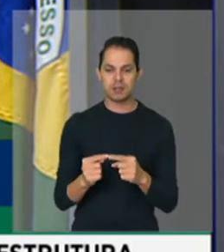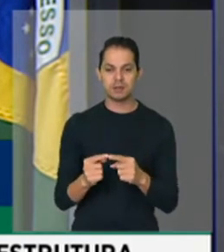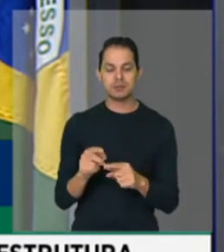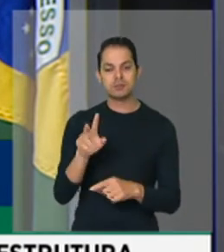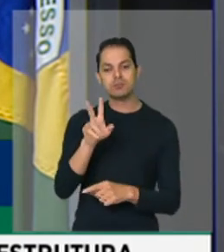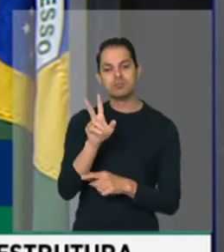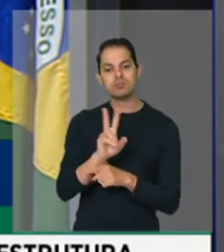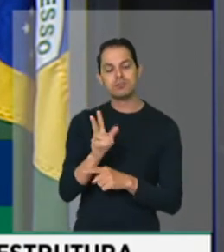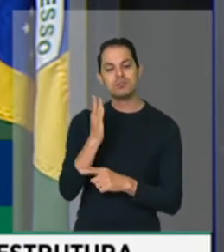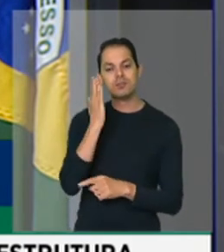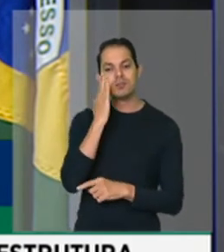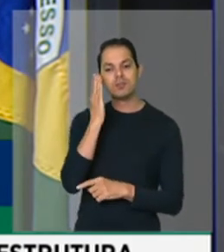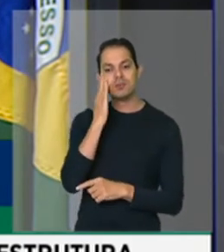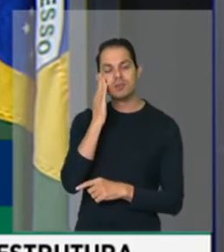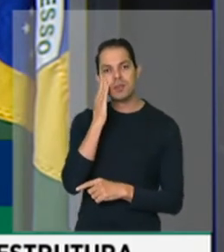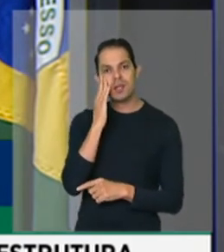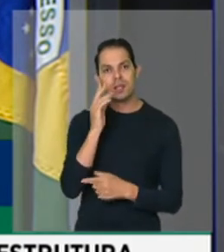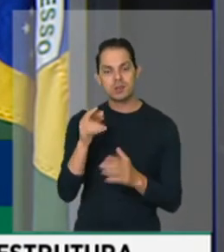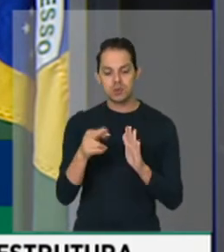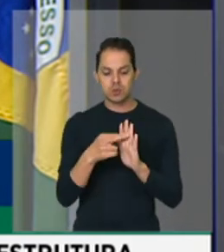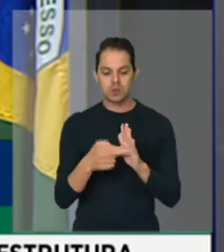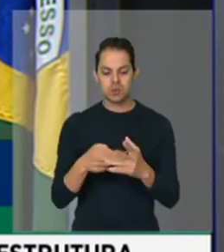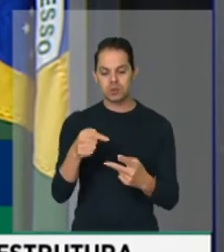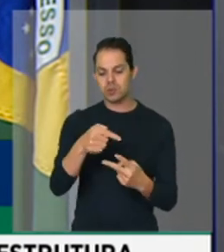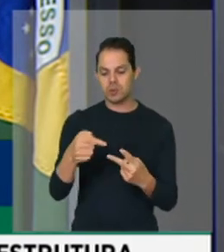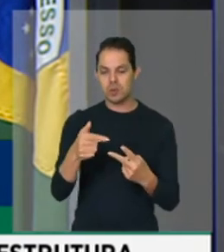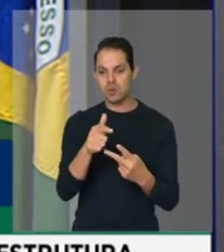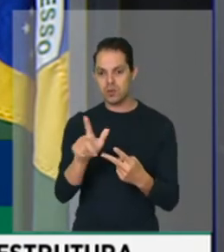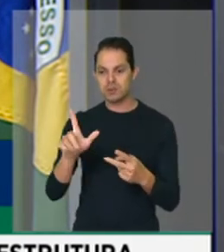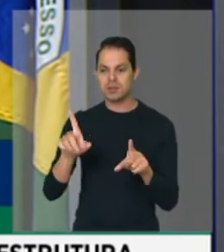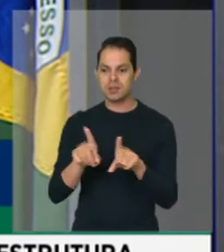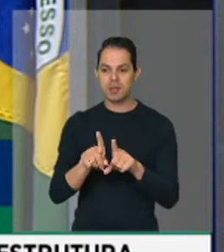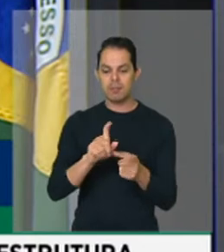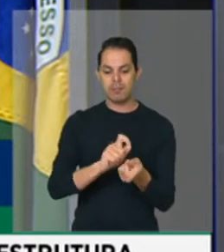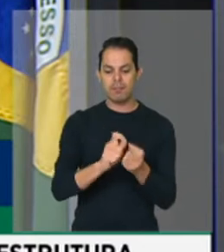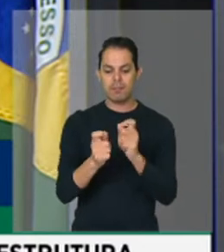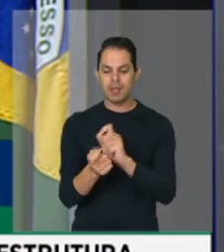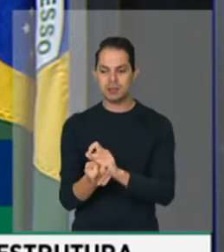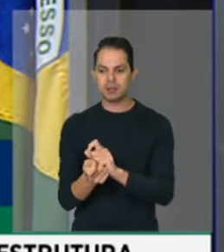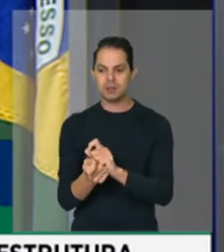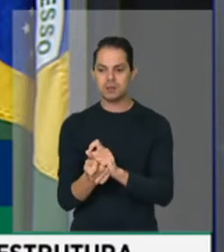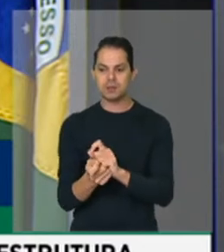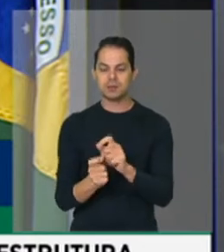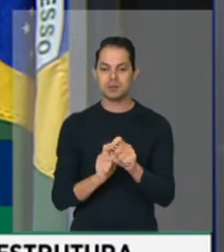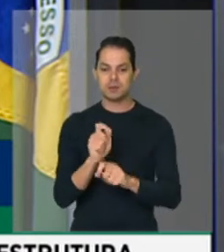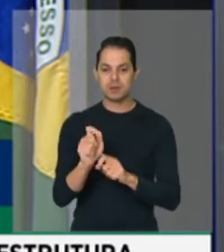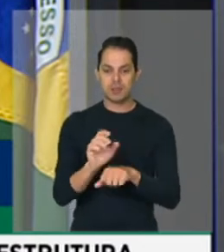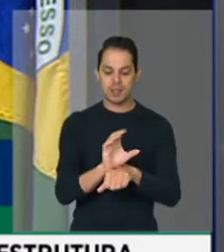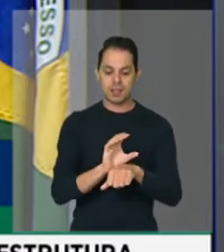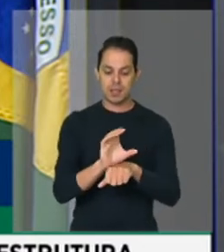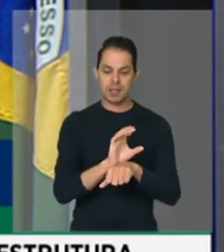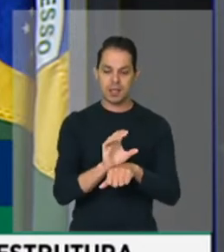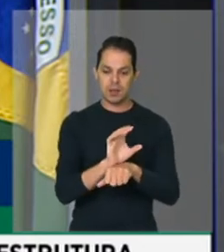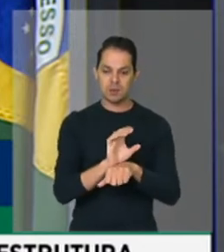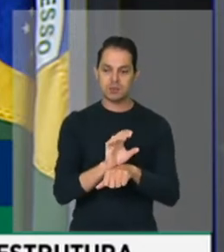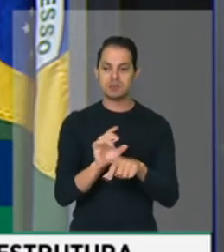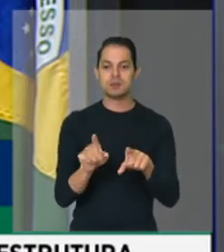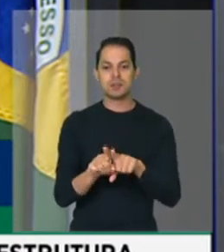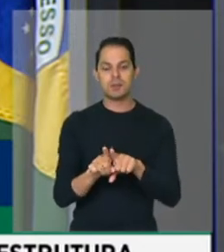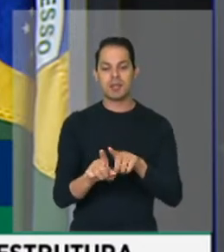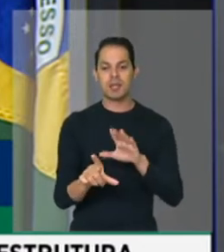consideração, além destas normas, senhor presidente, a adequação também à Constituição Federal e à